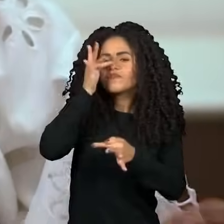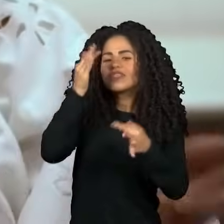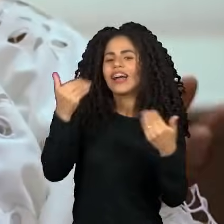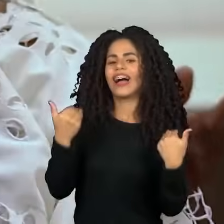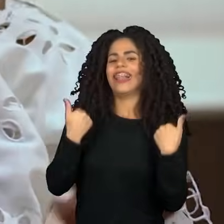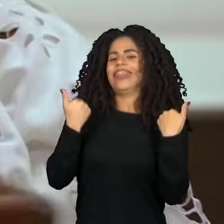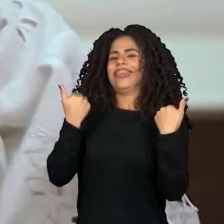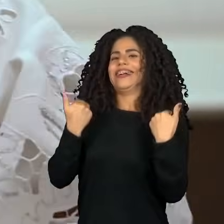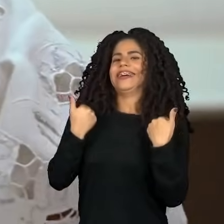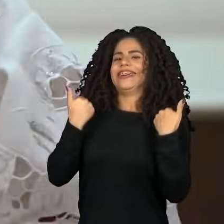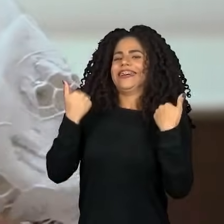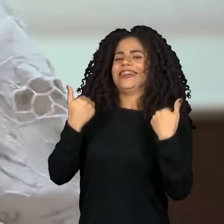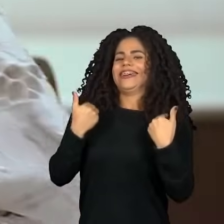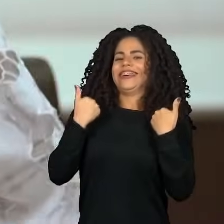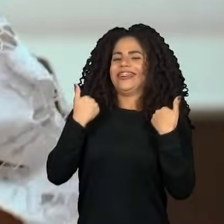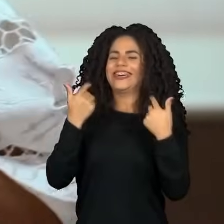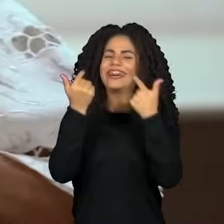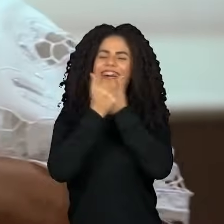alegria.